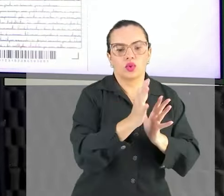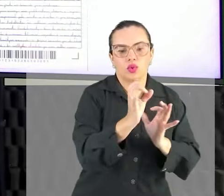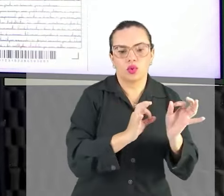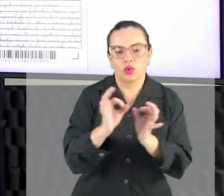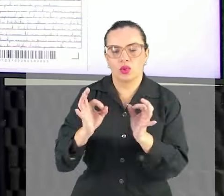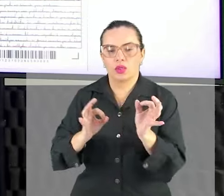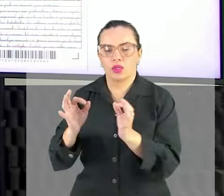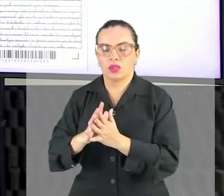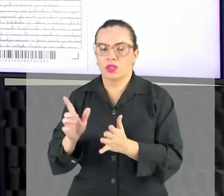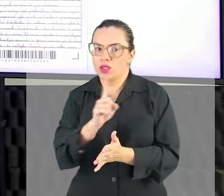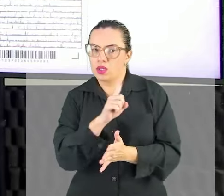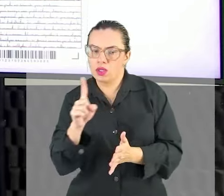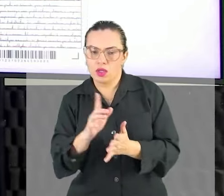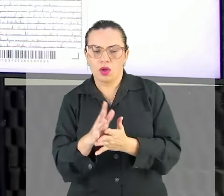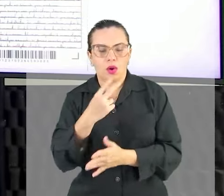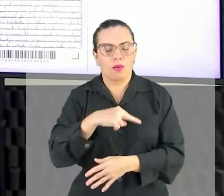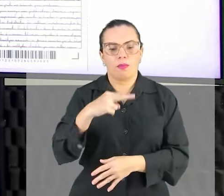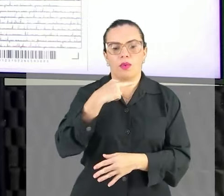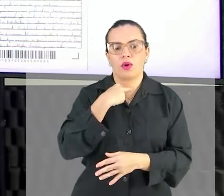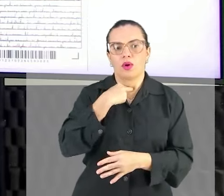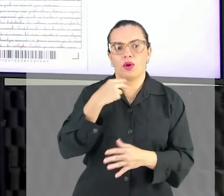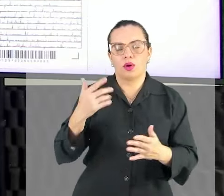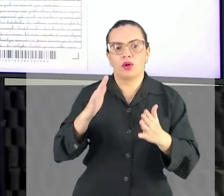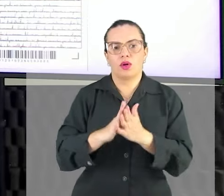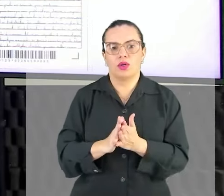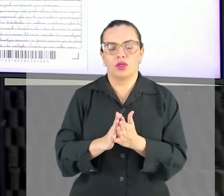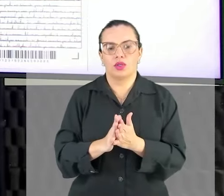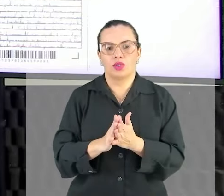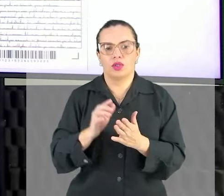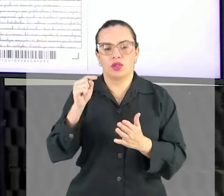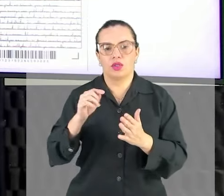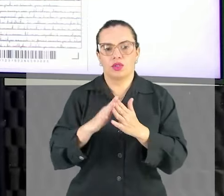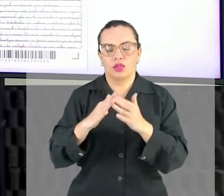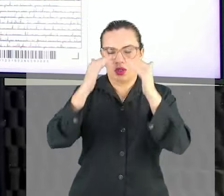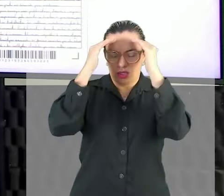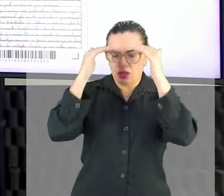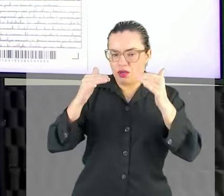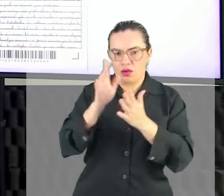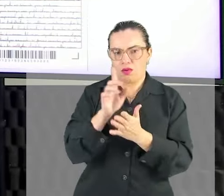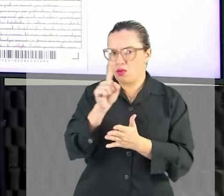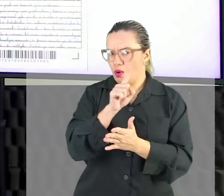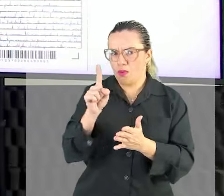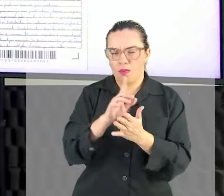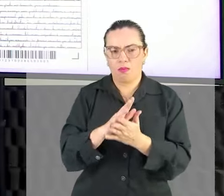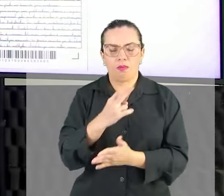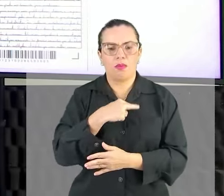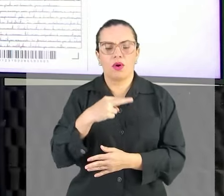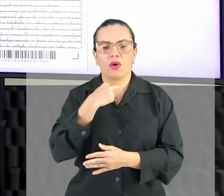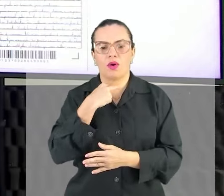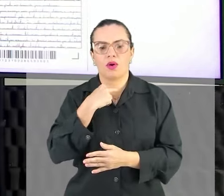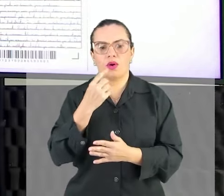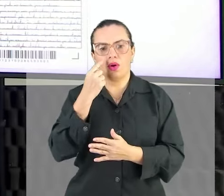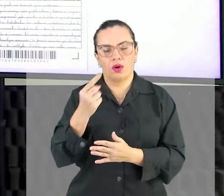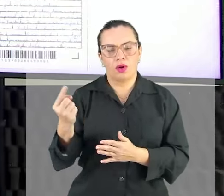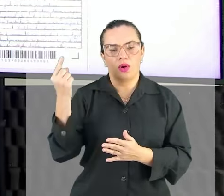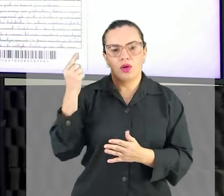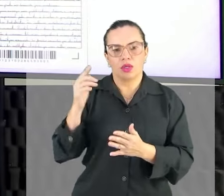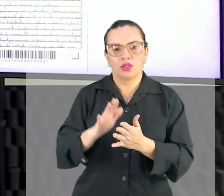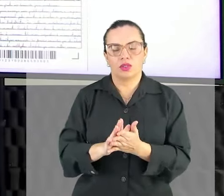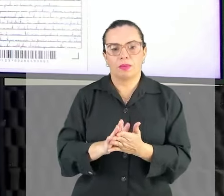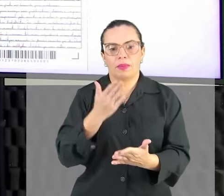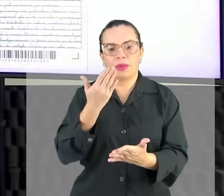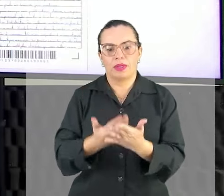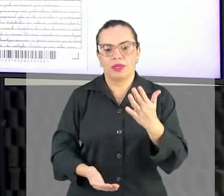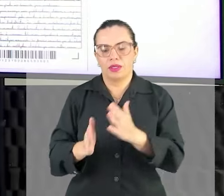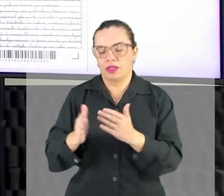precisar desobedecer às margens dispostas pelo exame. Um outro ponto muito importante dessa redação